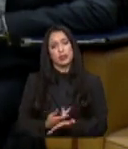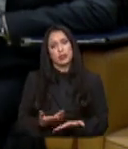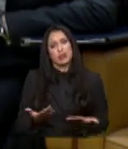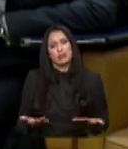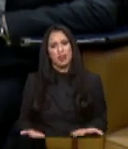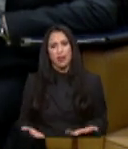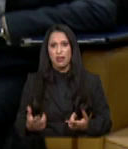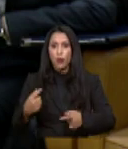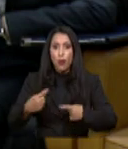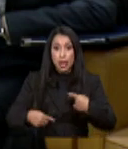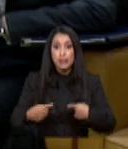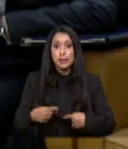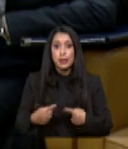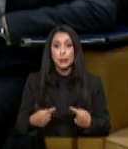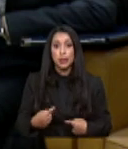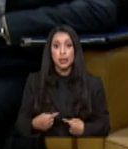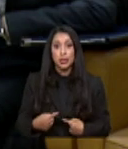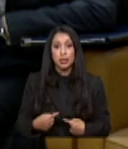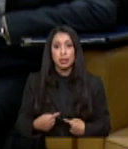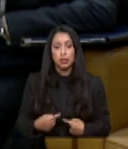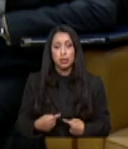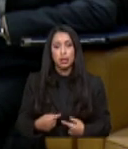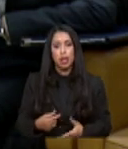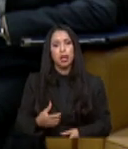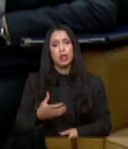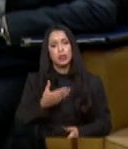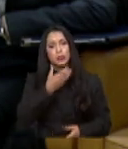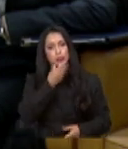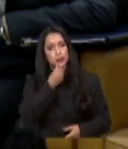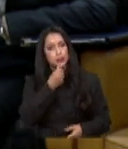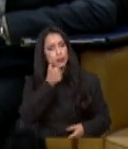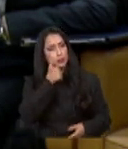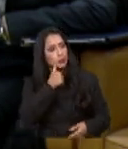essa política, senhores ministros,